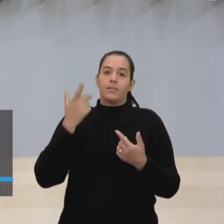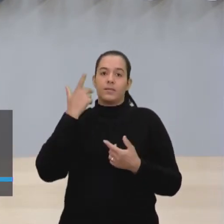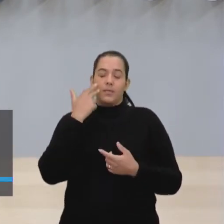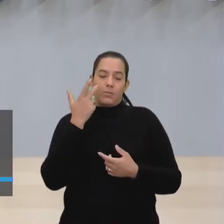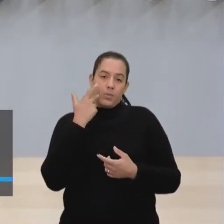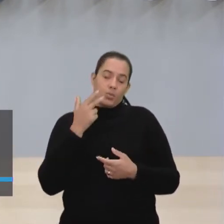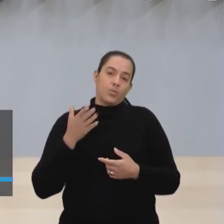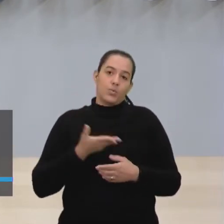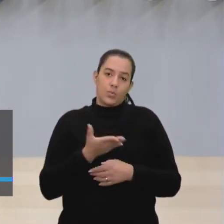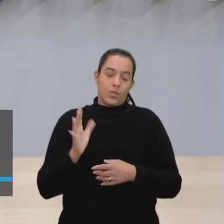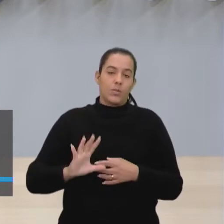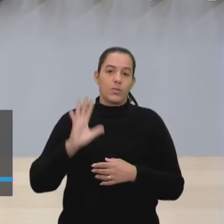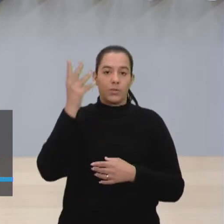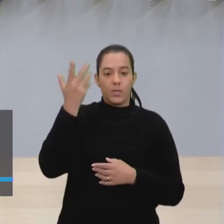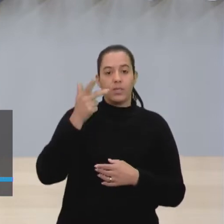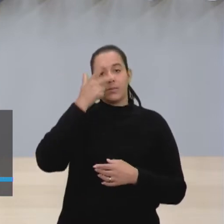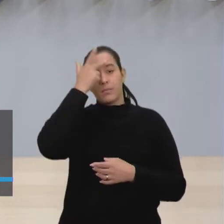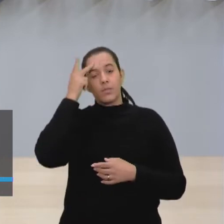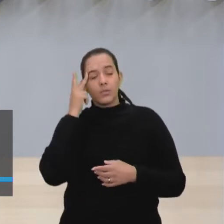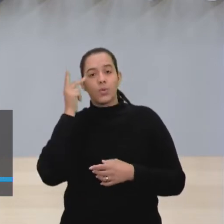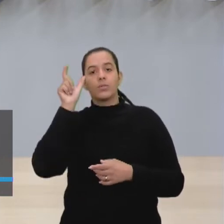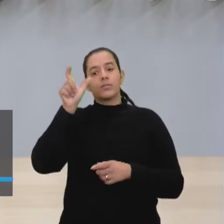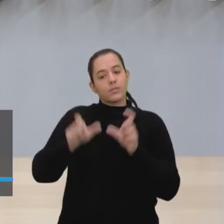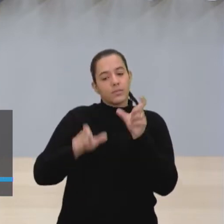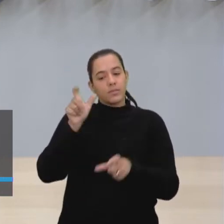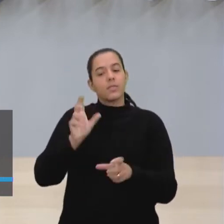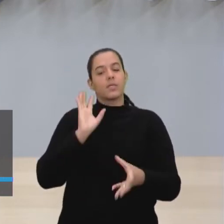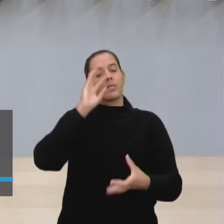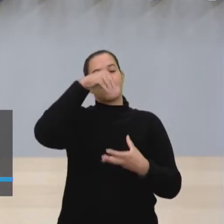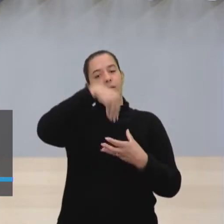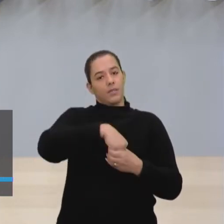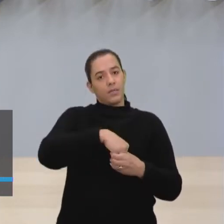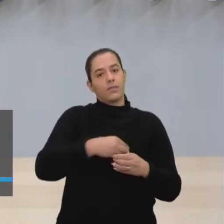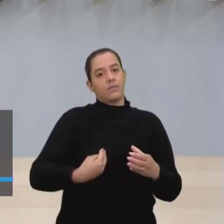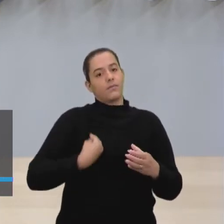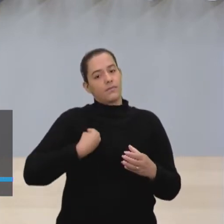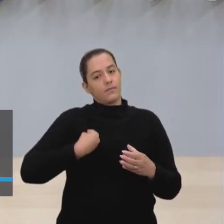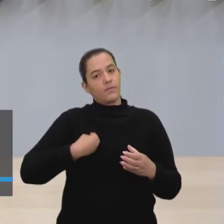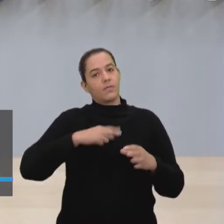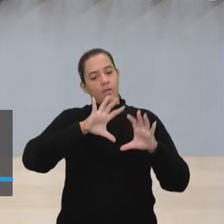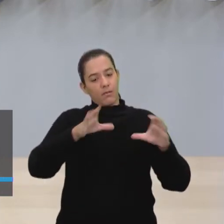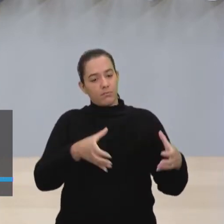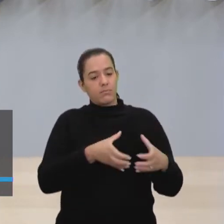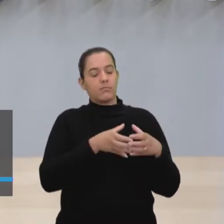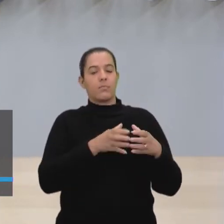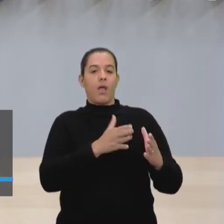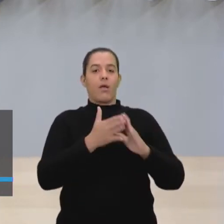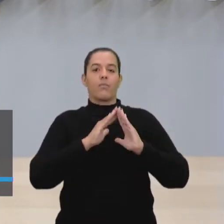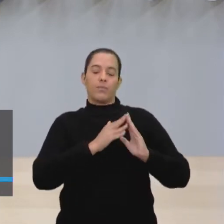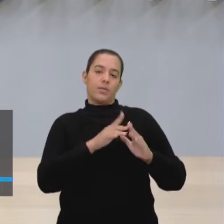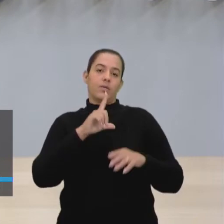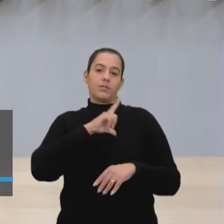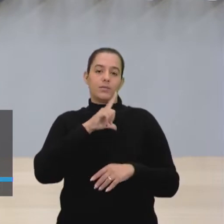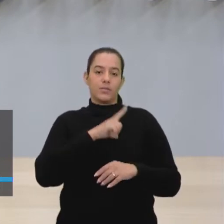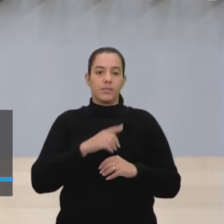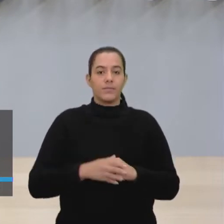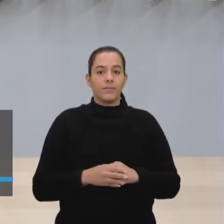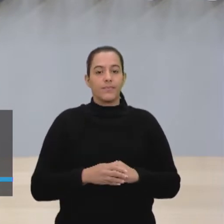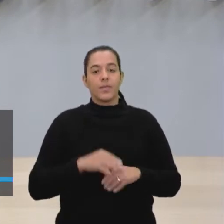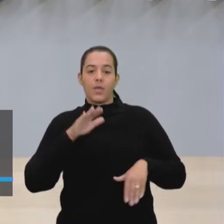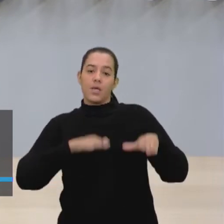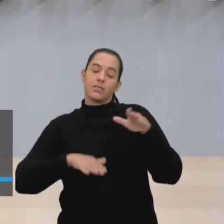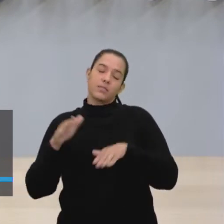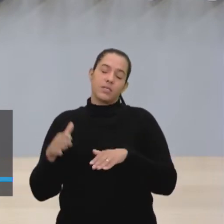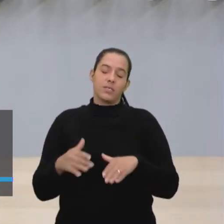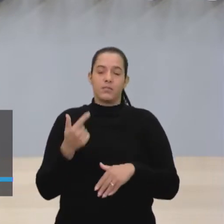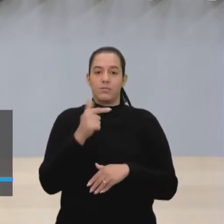jornalismo comunitário, nesse caso, seja feito por pessoas que moram na própria comunidade, né? Então, pode ser até que não sejam